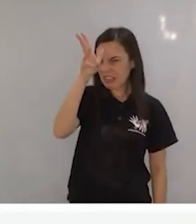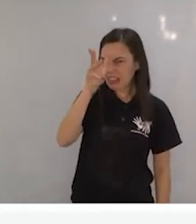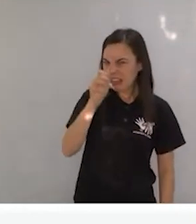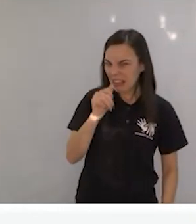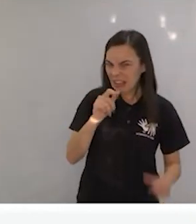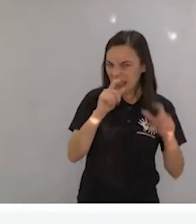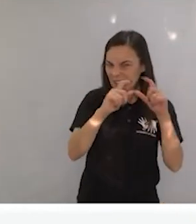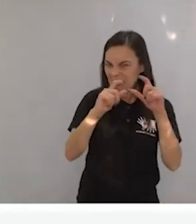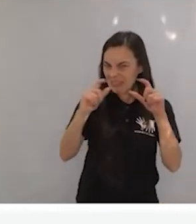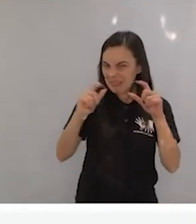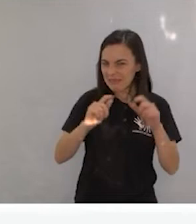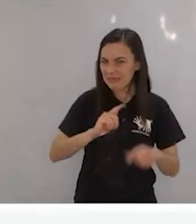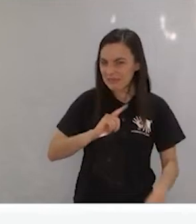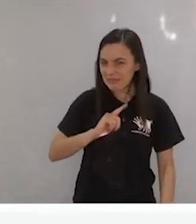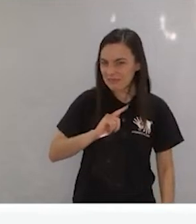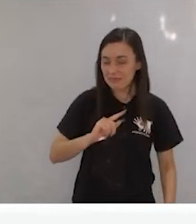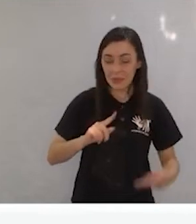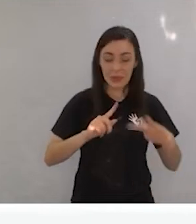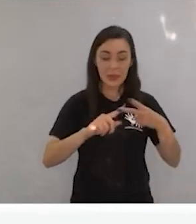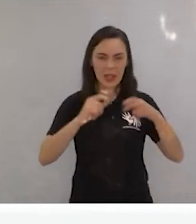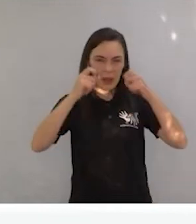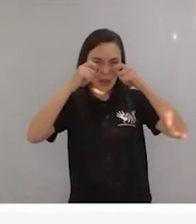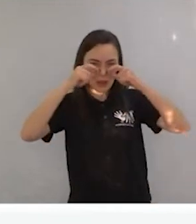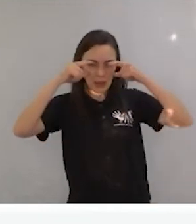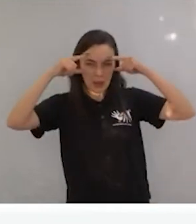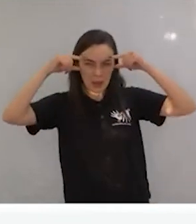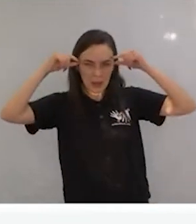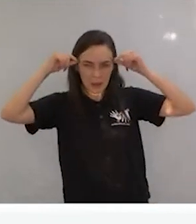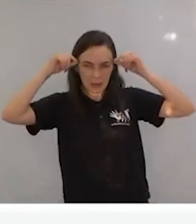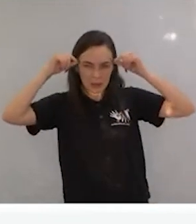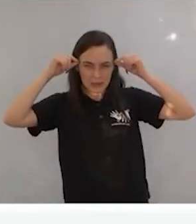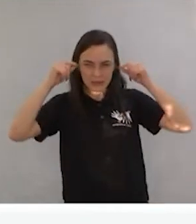tirinha? Era um coatizinho?